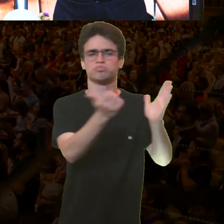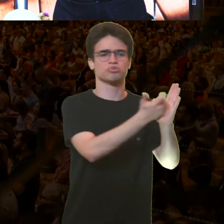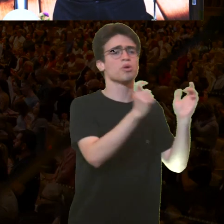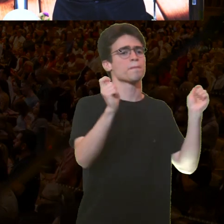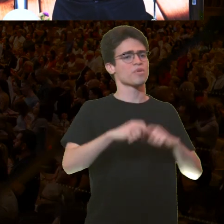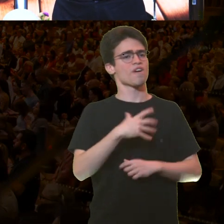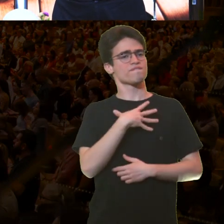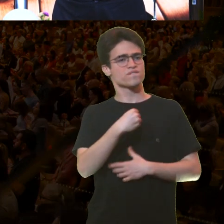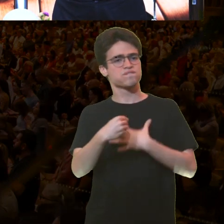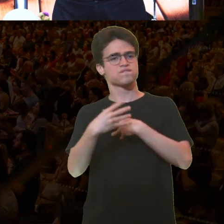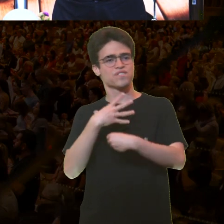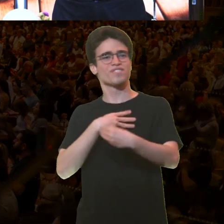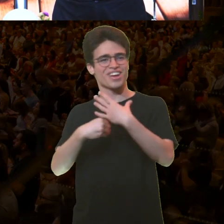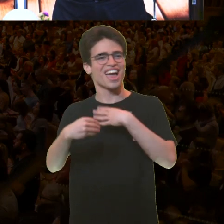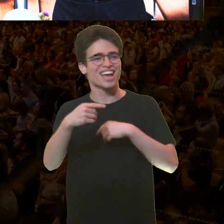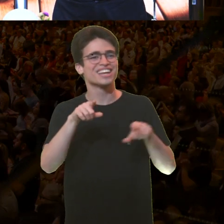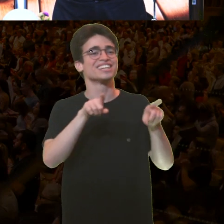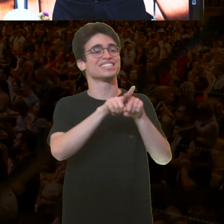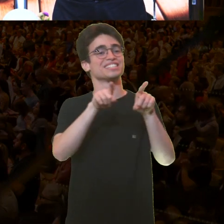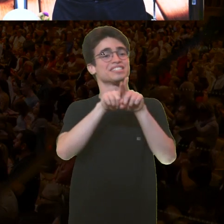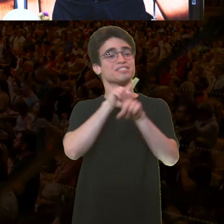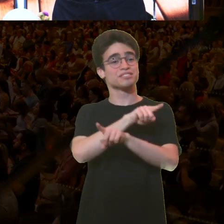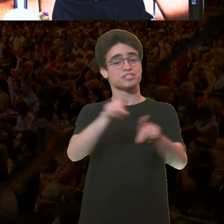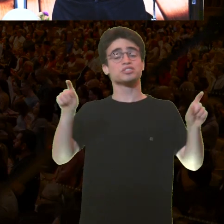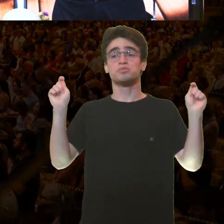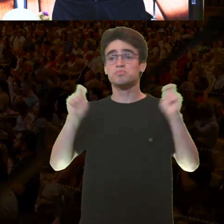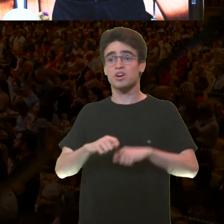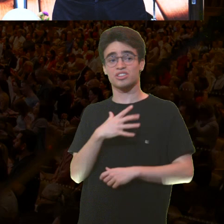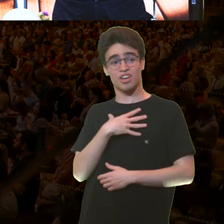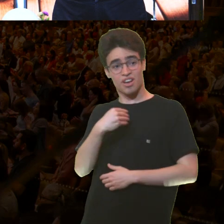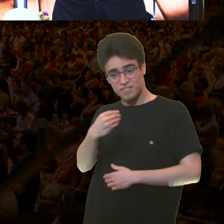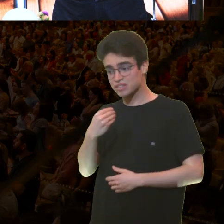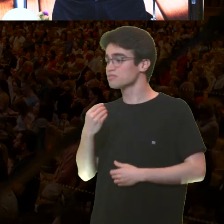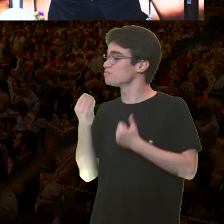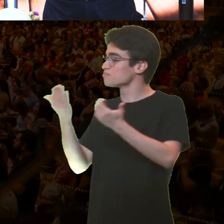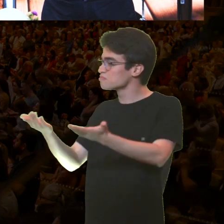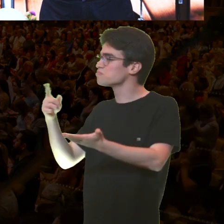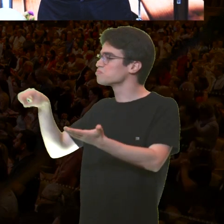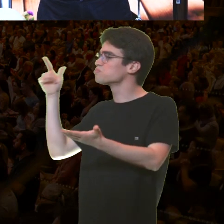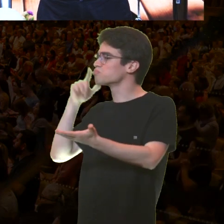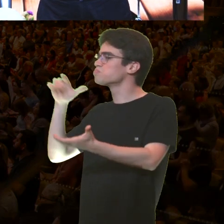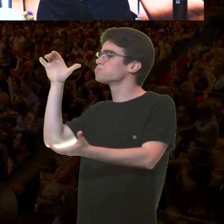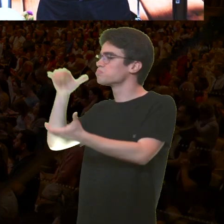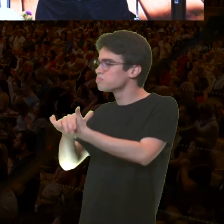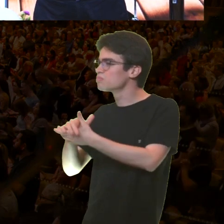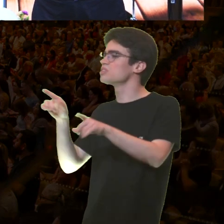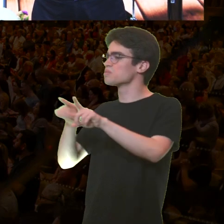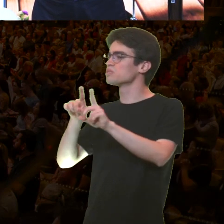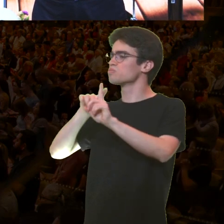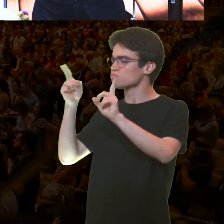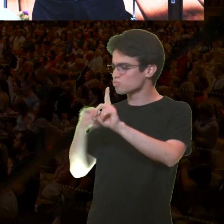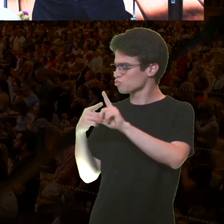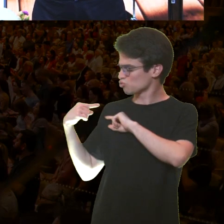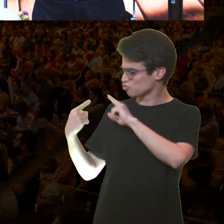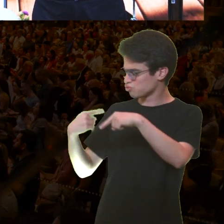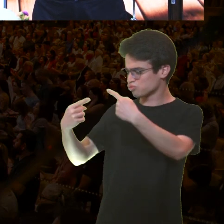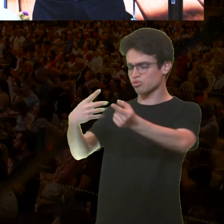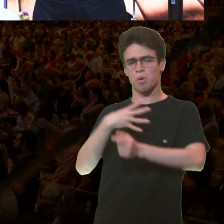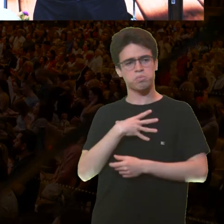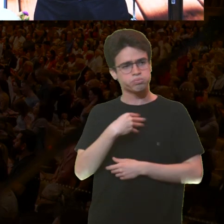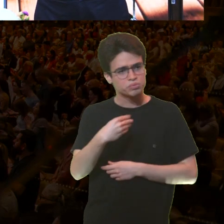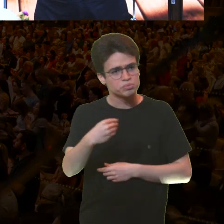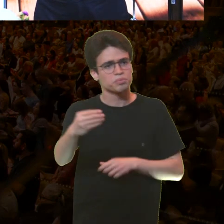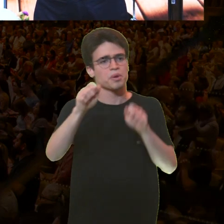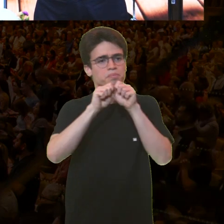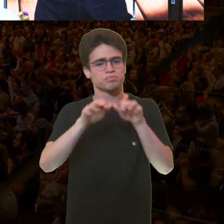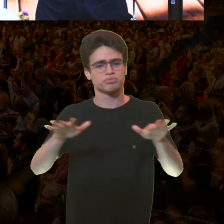filhas. Tomai mulheres para vossos filhos e dai vossas filhas a maridos, para que tenham filhos e filhas. Multiplicai-vos ali e